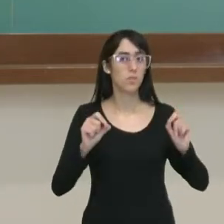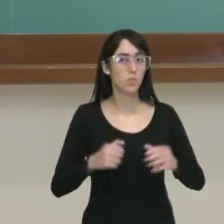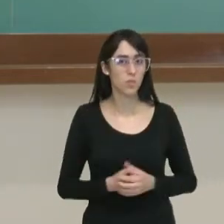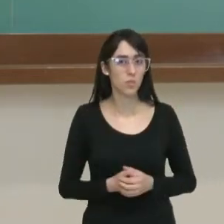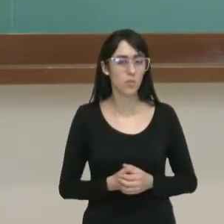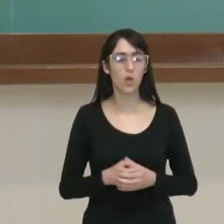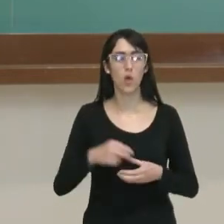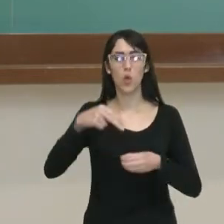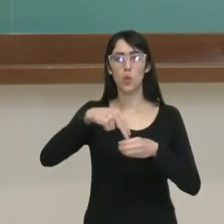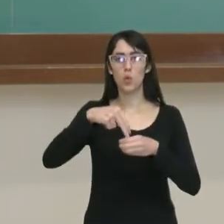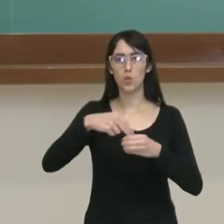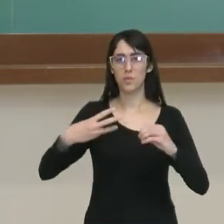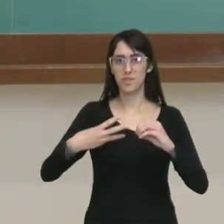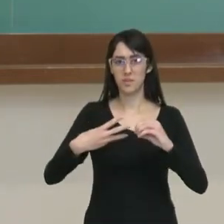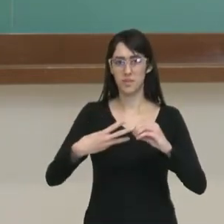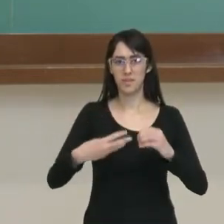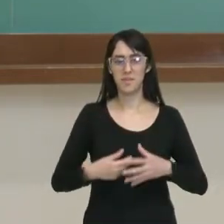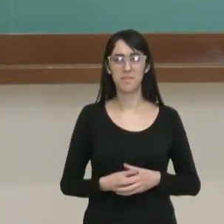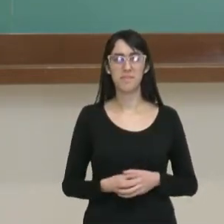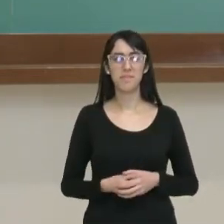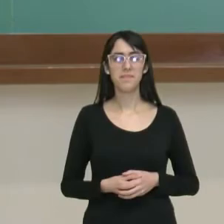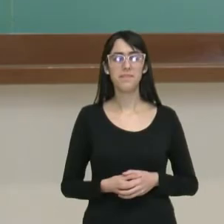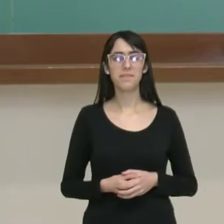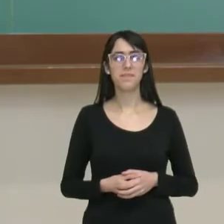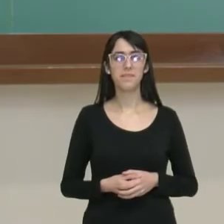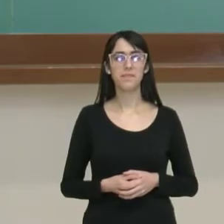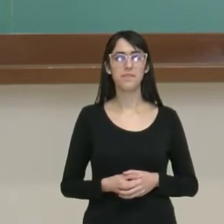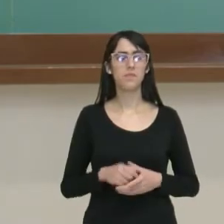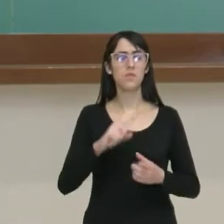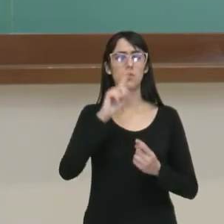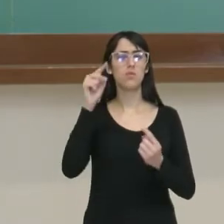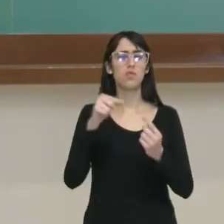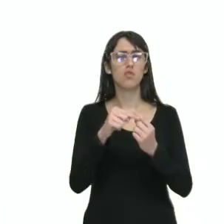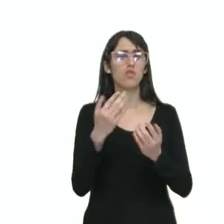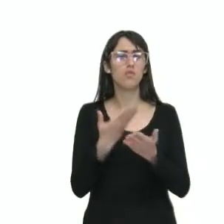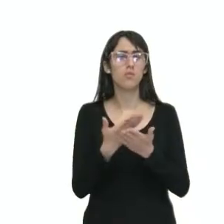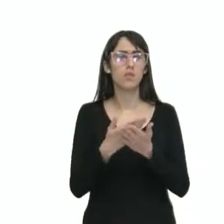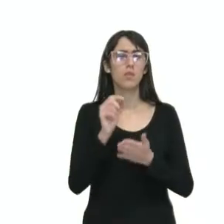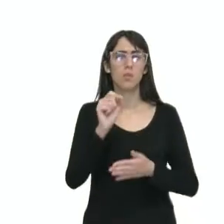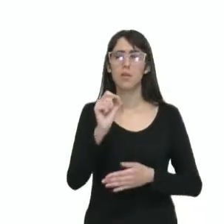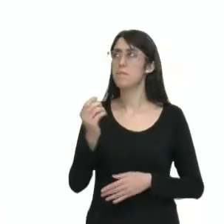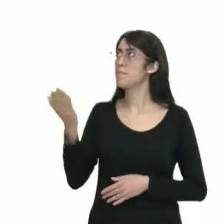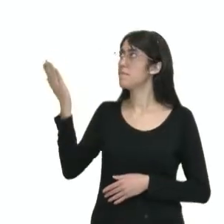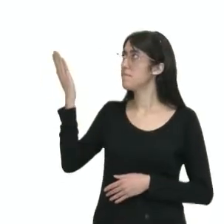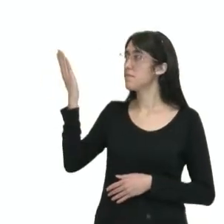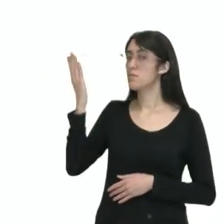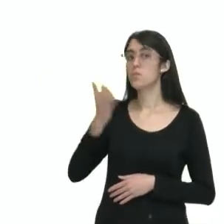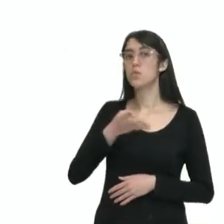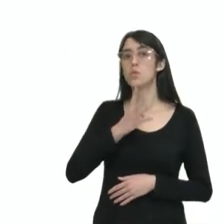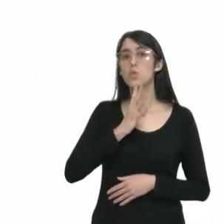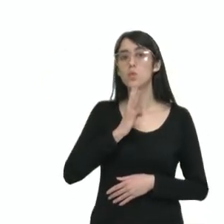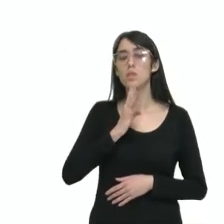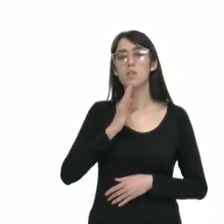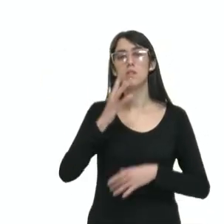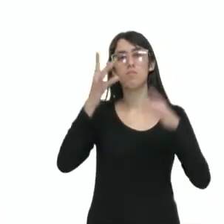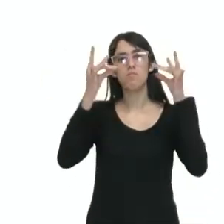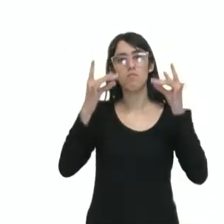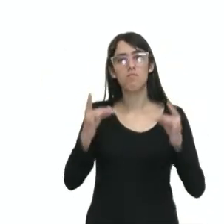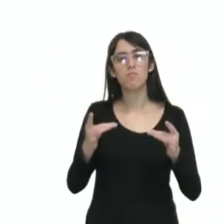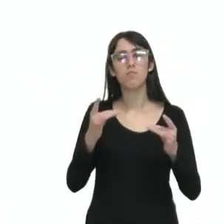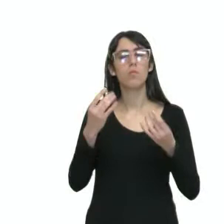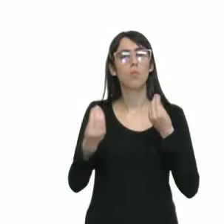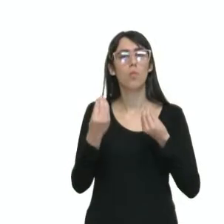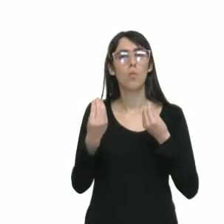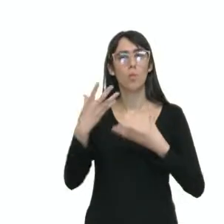núcleo celular. O objetivo da aula é conhecer as estruturas do